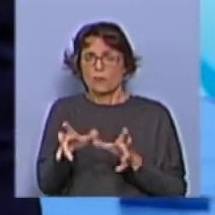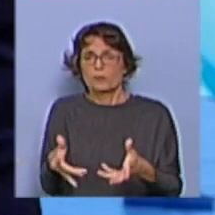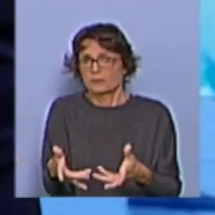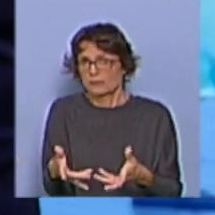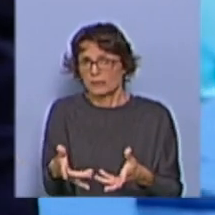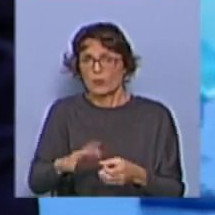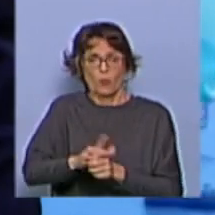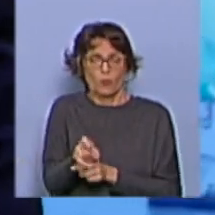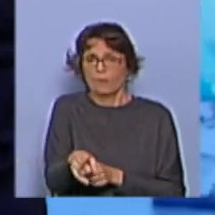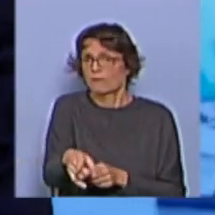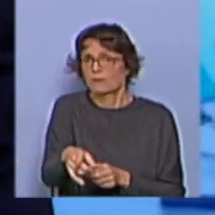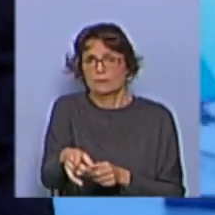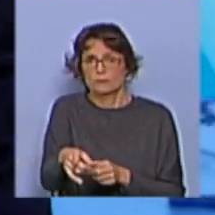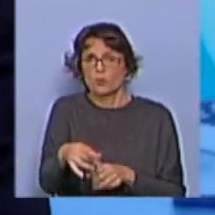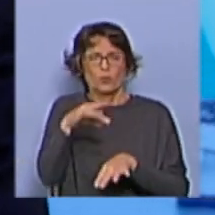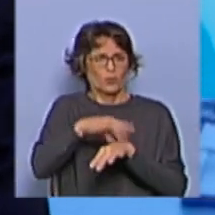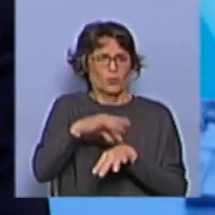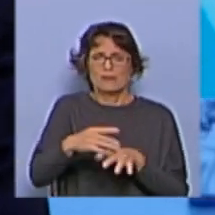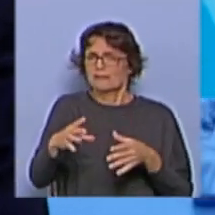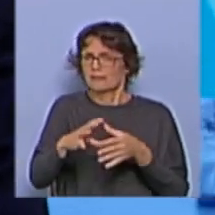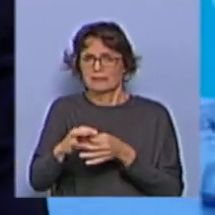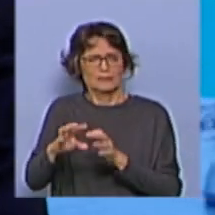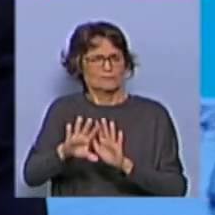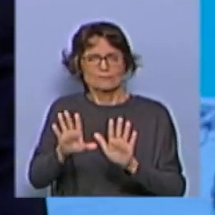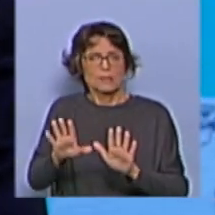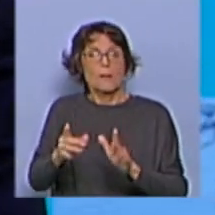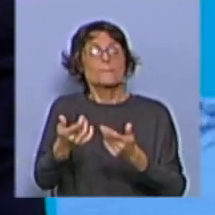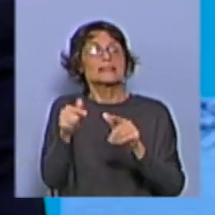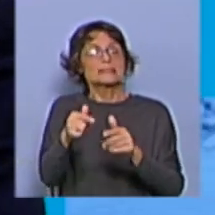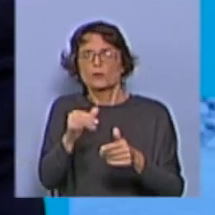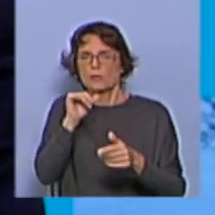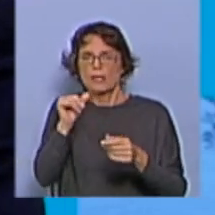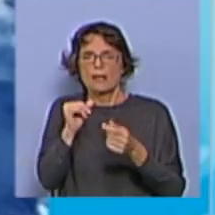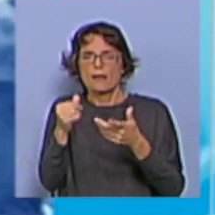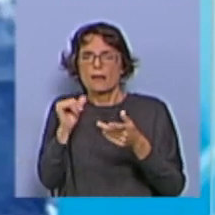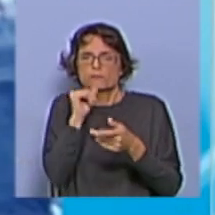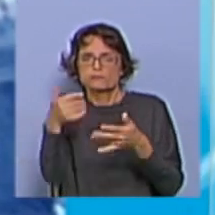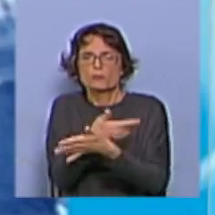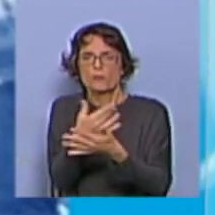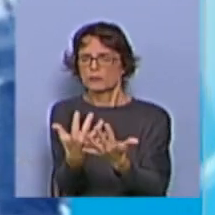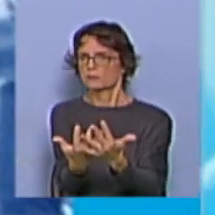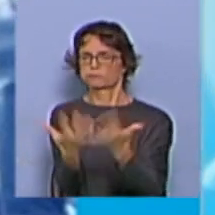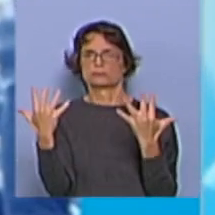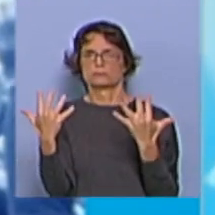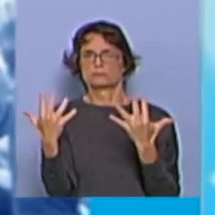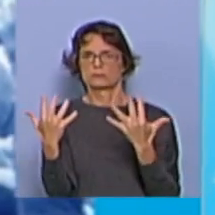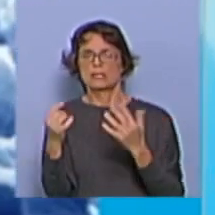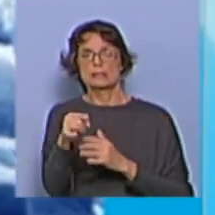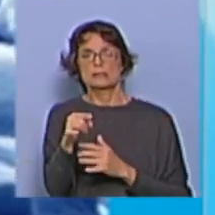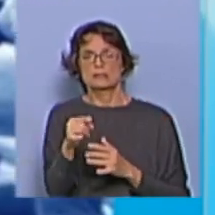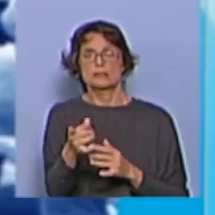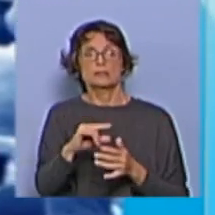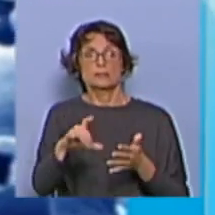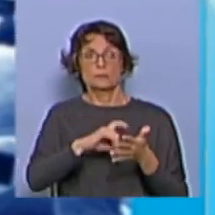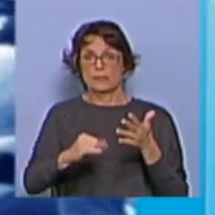e conhecemos, mas temos que enfrentar também. Um capítulo seguinte, e estamos assim a percorrer o itinerário do livro,